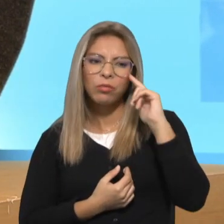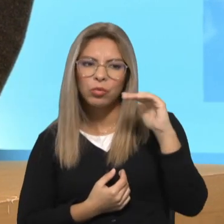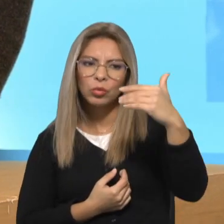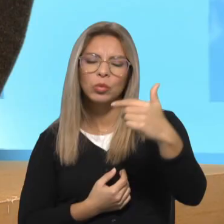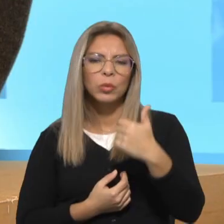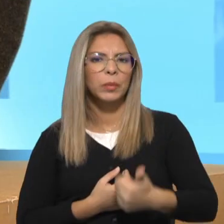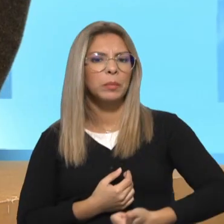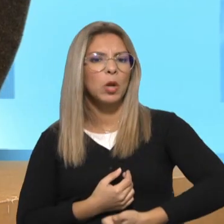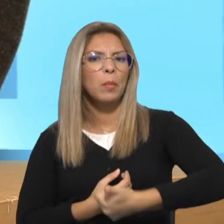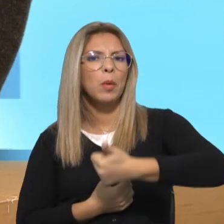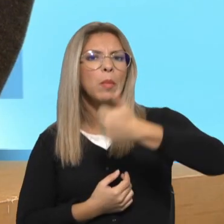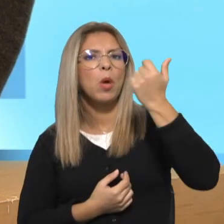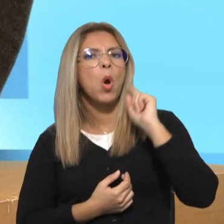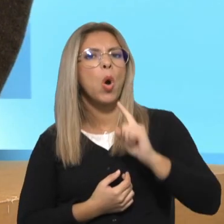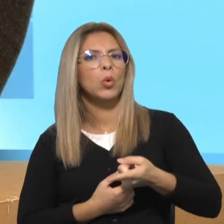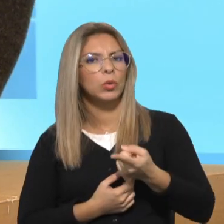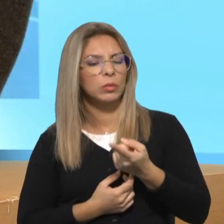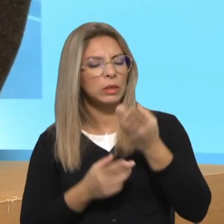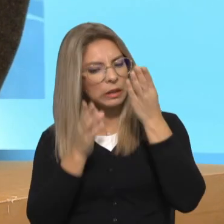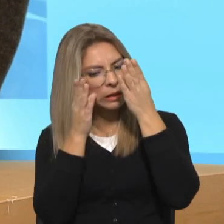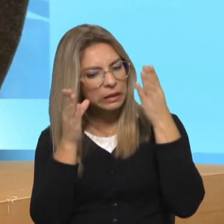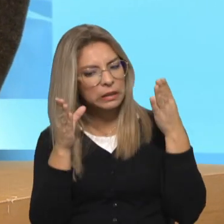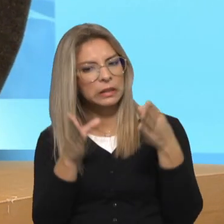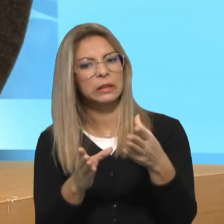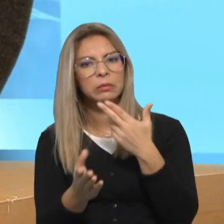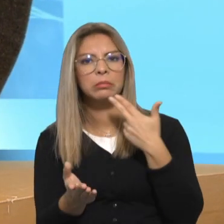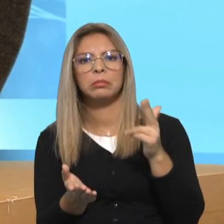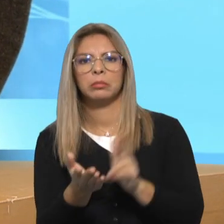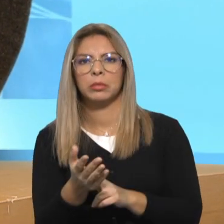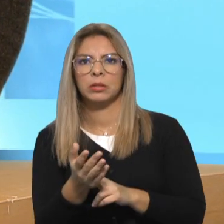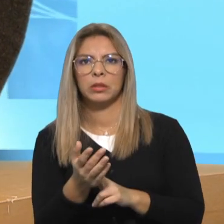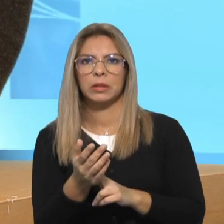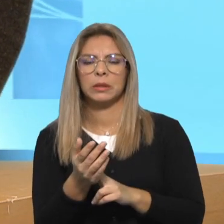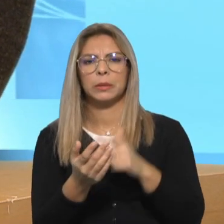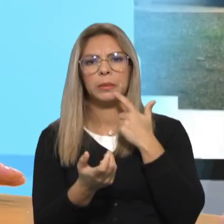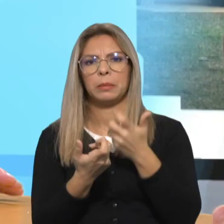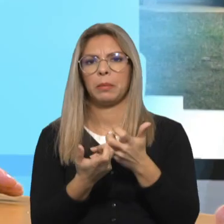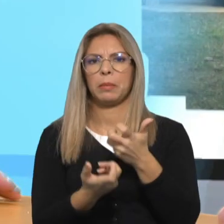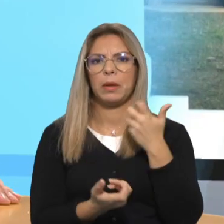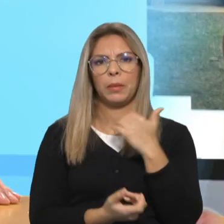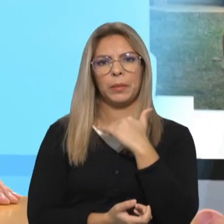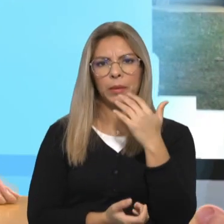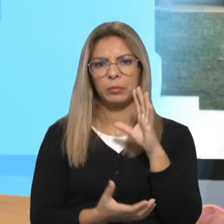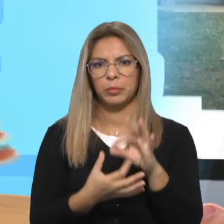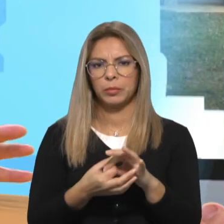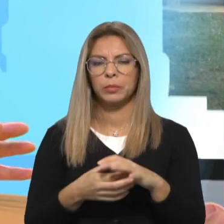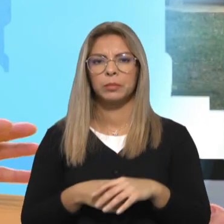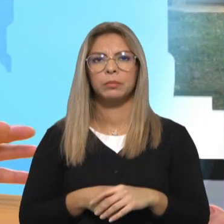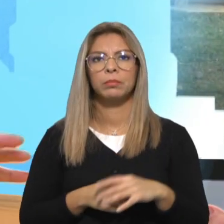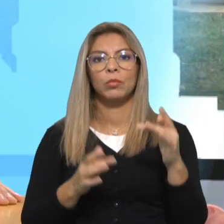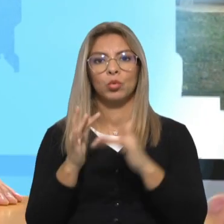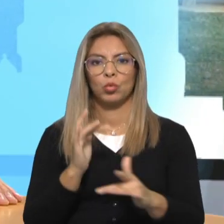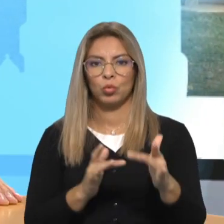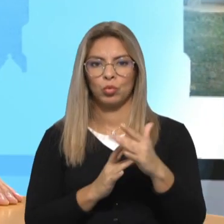podemos melhorar, mas focado, sobretudo, naquela pérola enorme que nós temos, que é o Evangelho, que é Jesus Cristo. E onde todos se